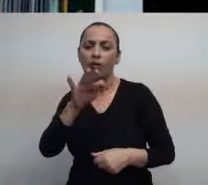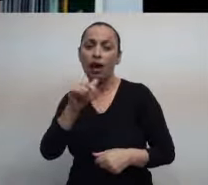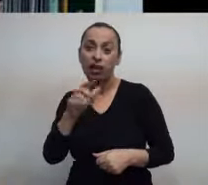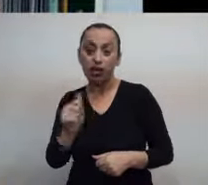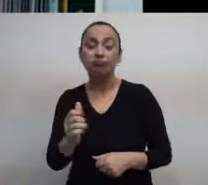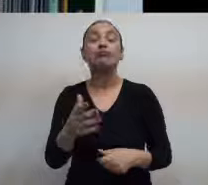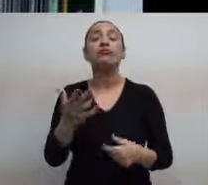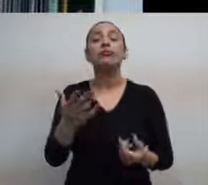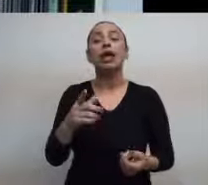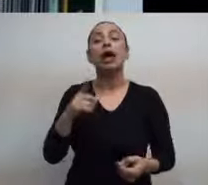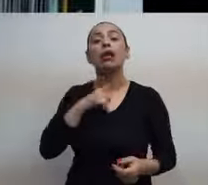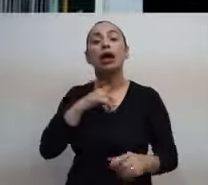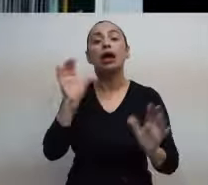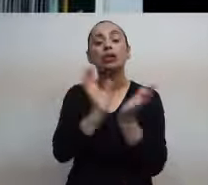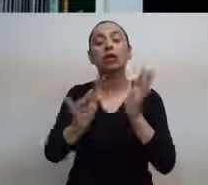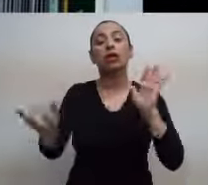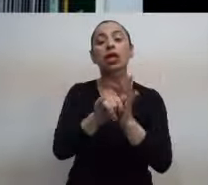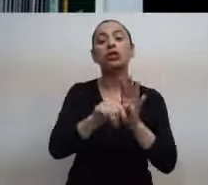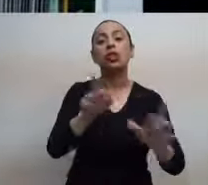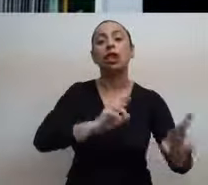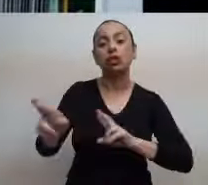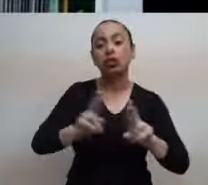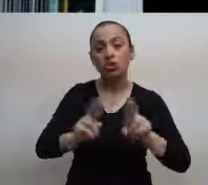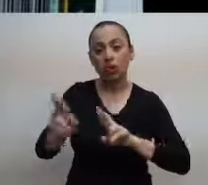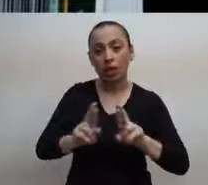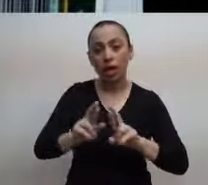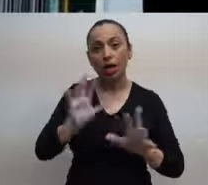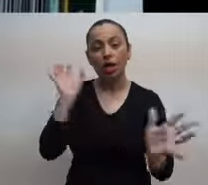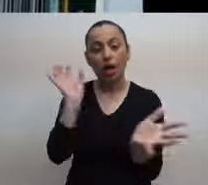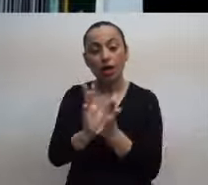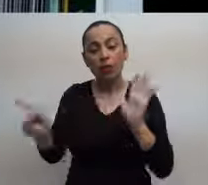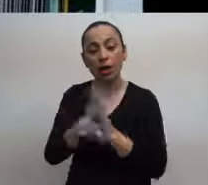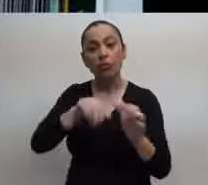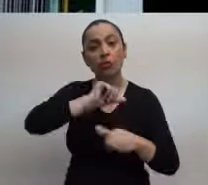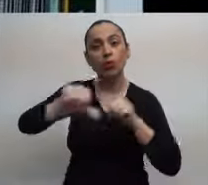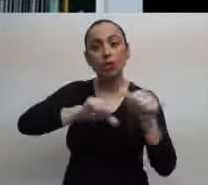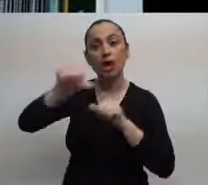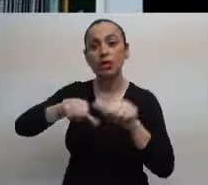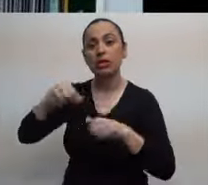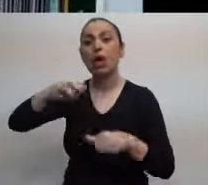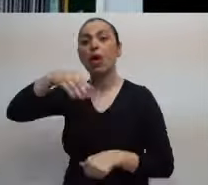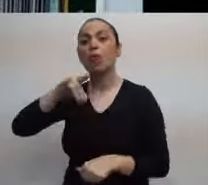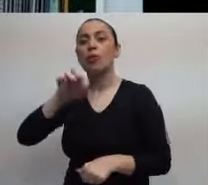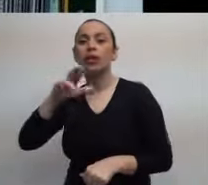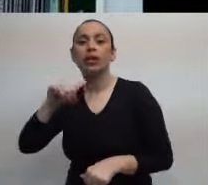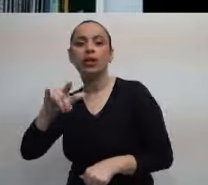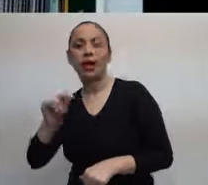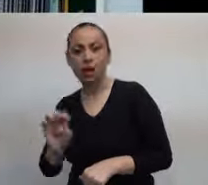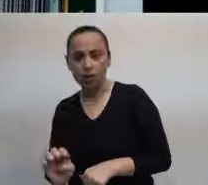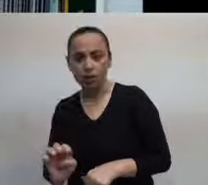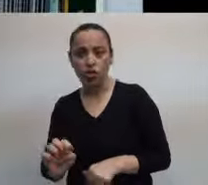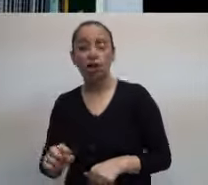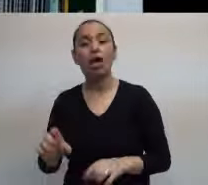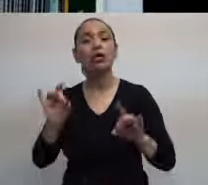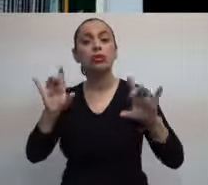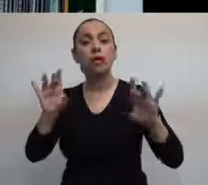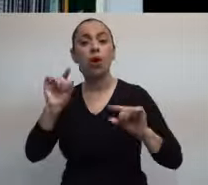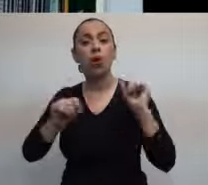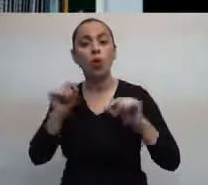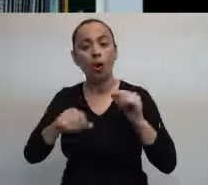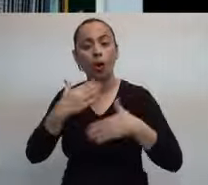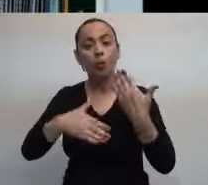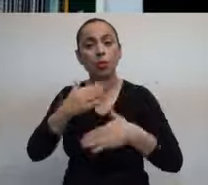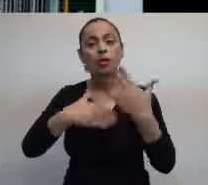Paralelamente, temos aí também a questão da identidade relacionada ao caráter de mudança na modernidade tardia. Em